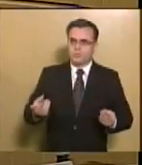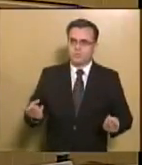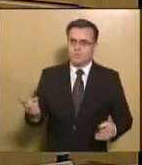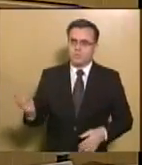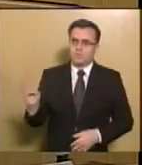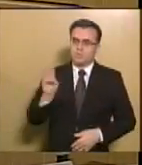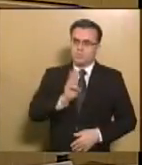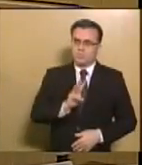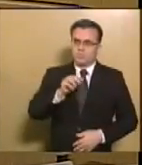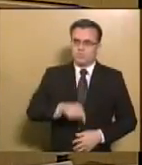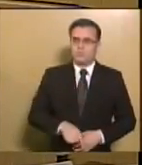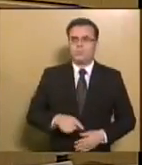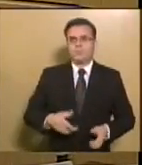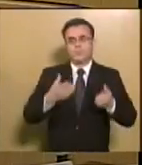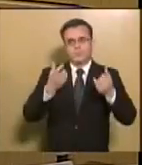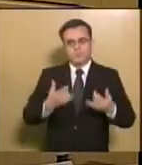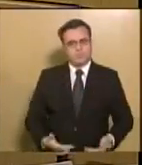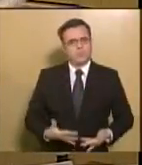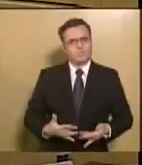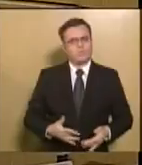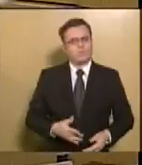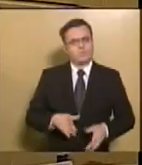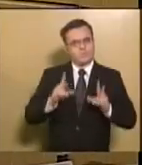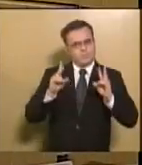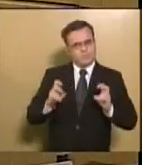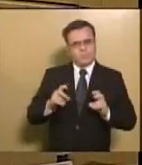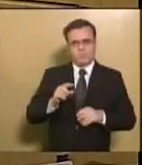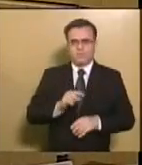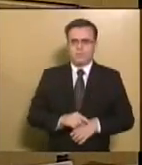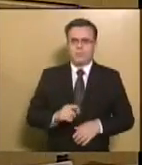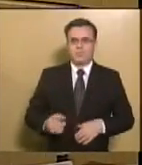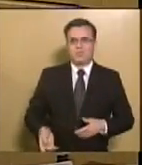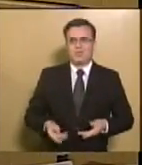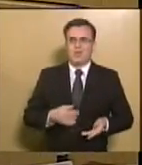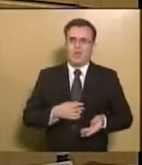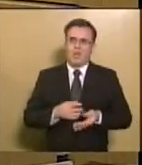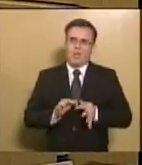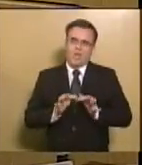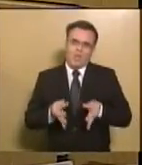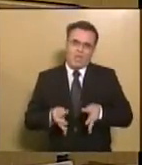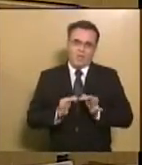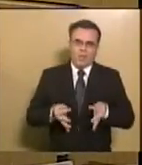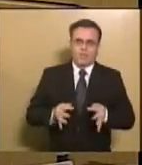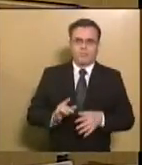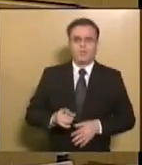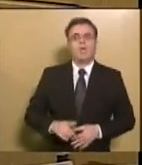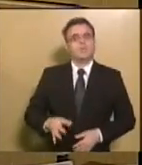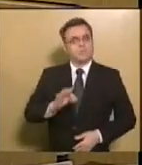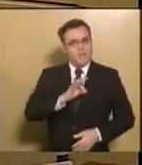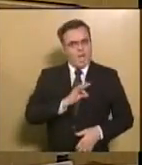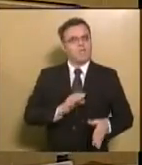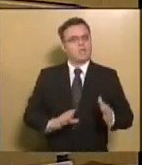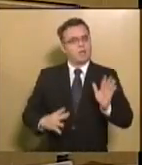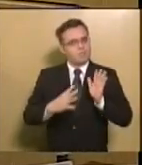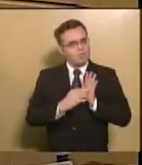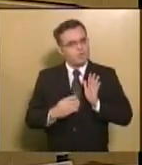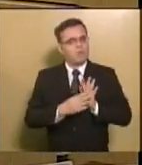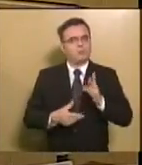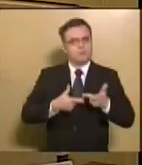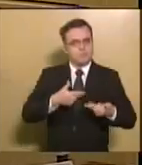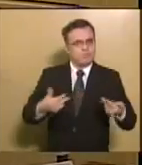esse tema de forma técnica. Eles vão vir fazer esse debate aqui de forma técnica e nós, enquanto parlamentares, precisamos